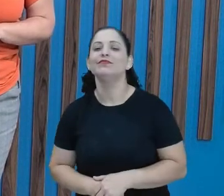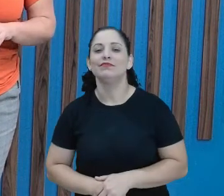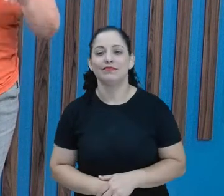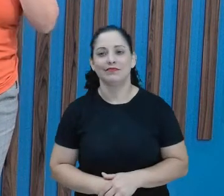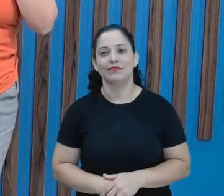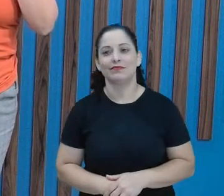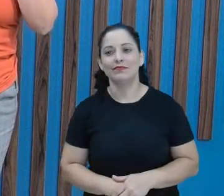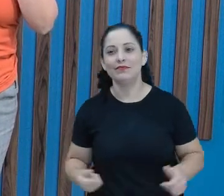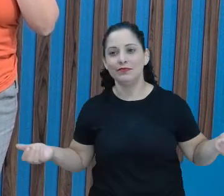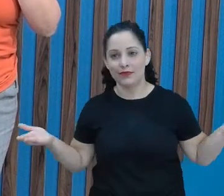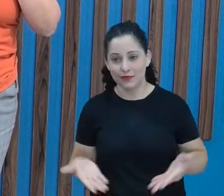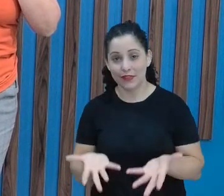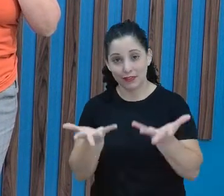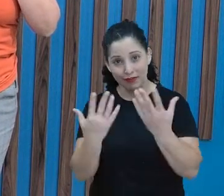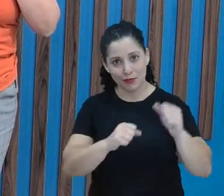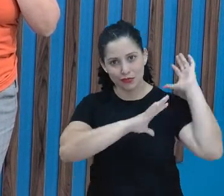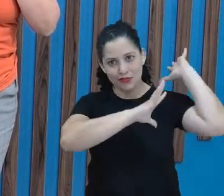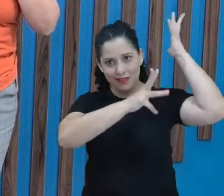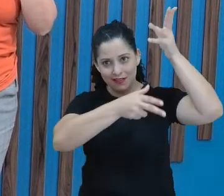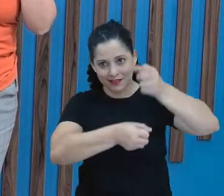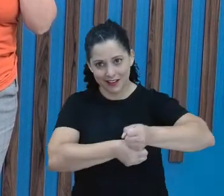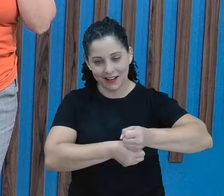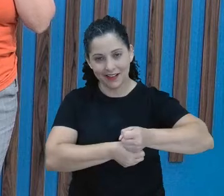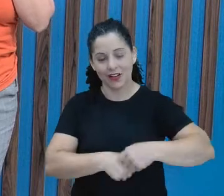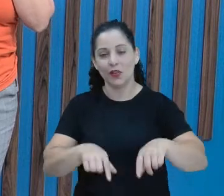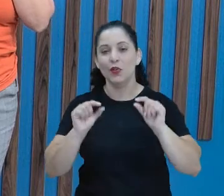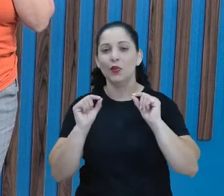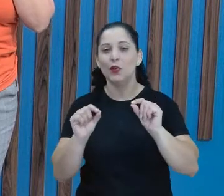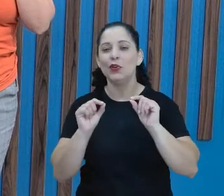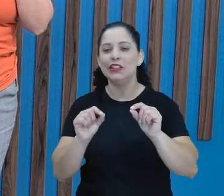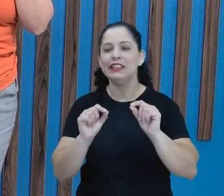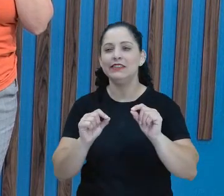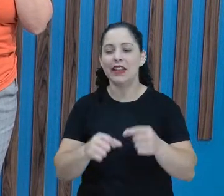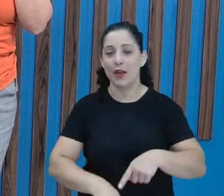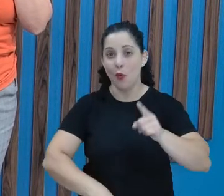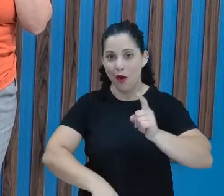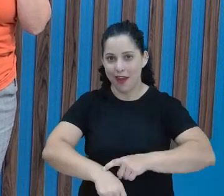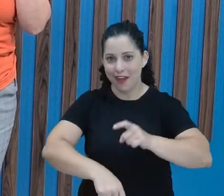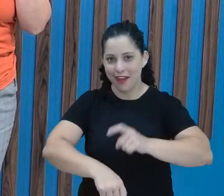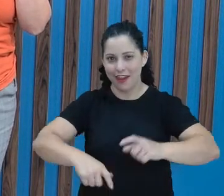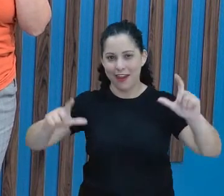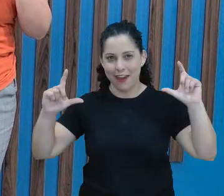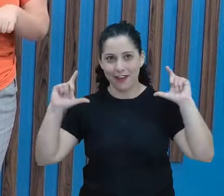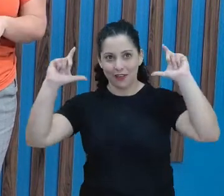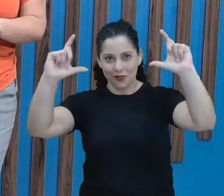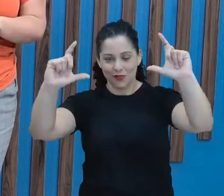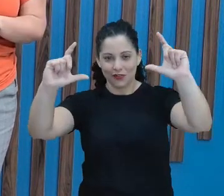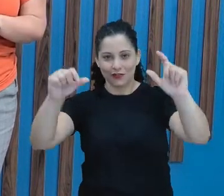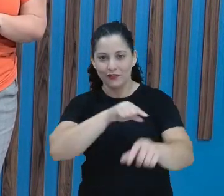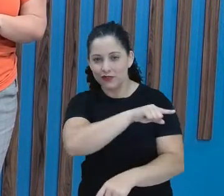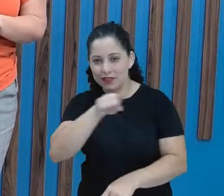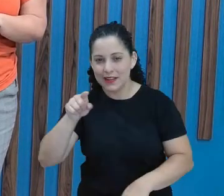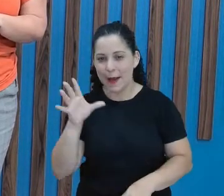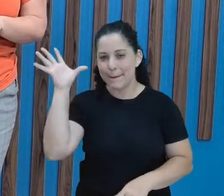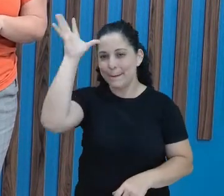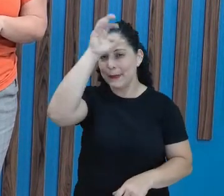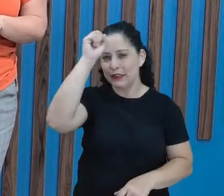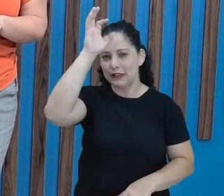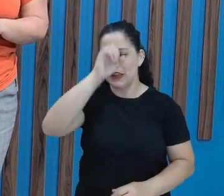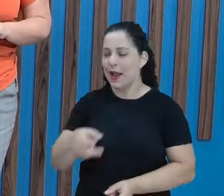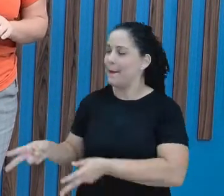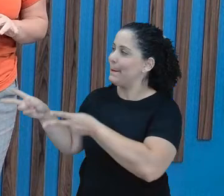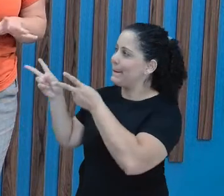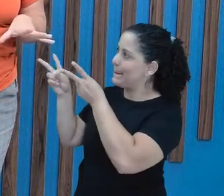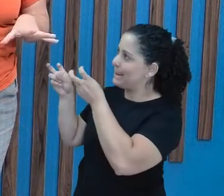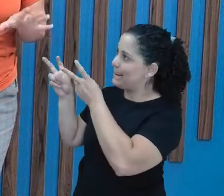Olha aí, vamos recordar aquela lá, o relógio que nós estudamos para você aprender aí a ler as horas.